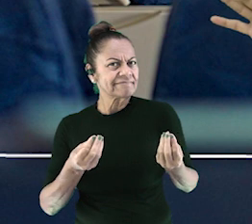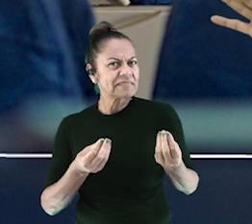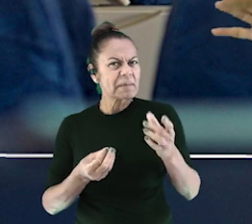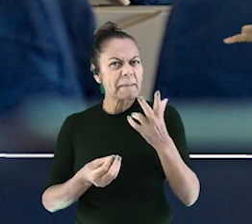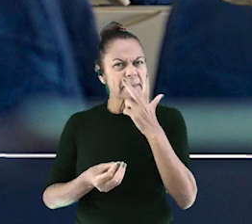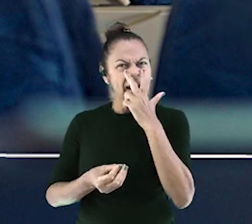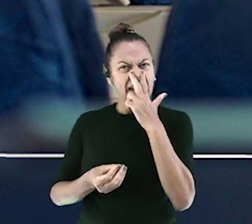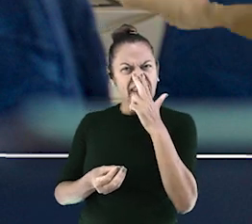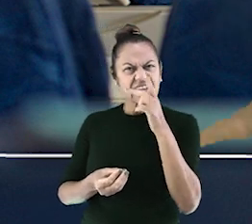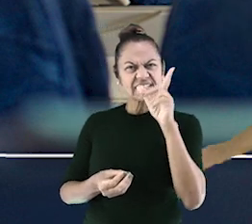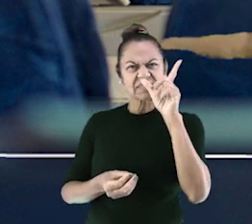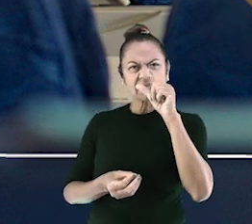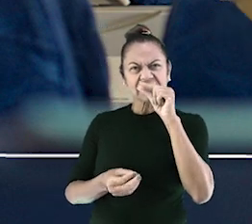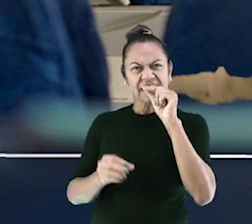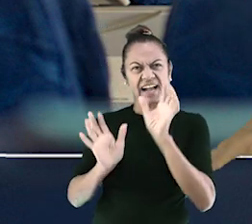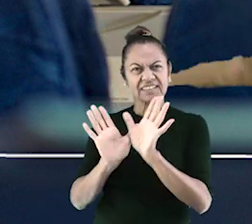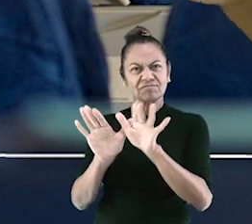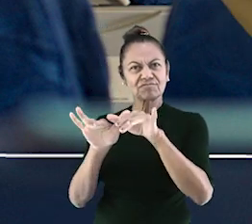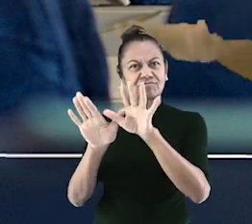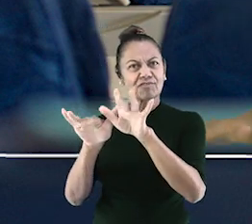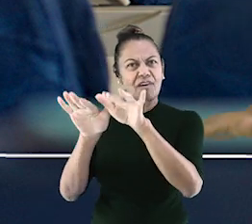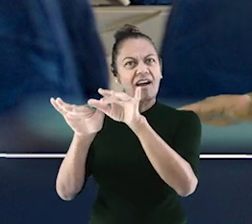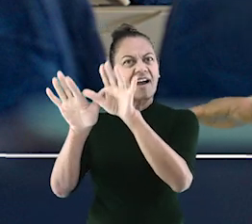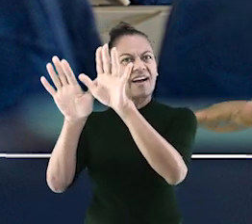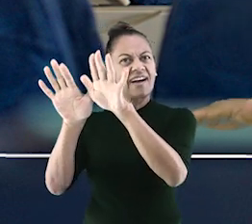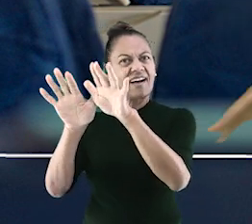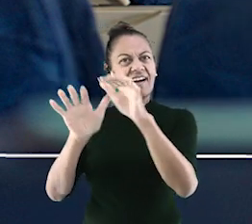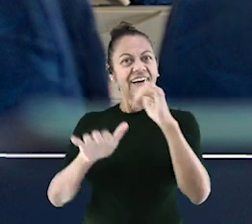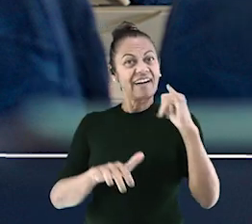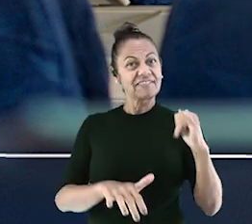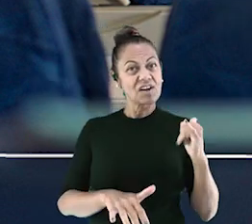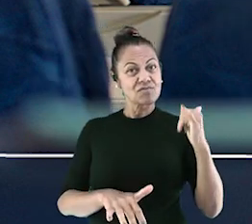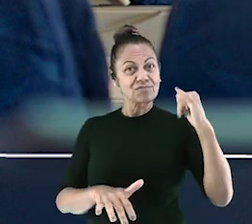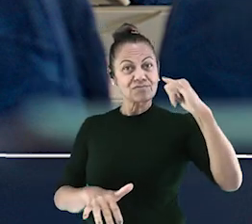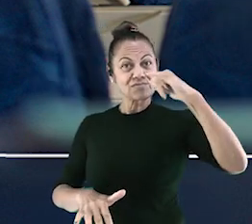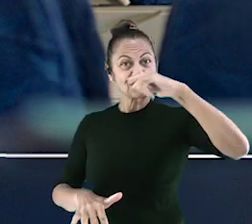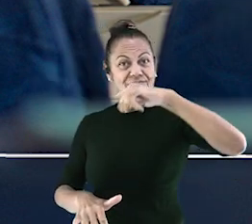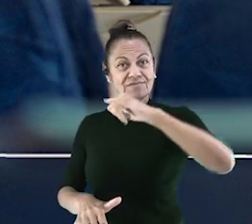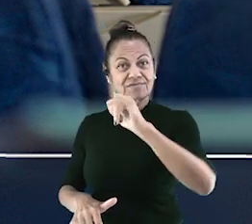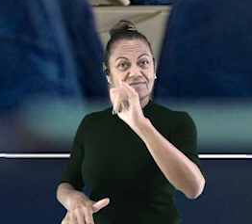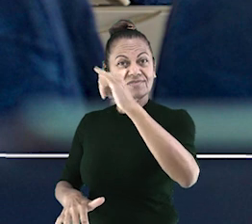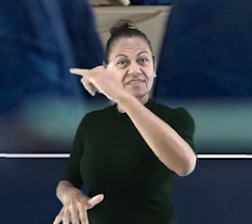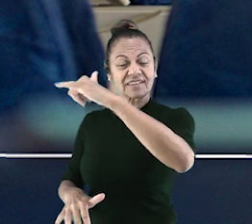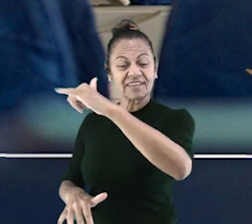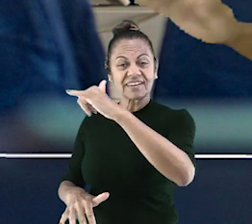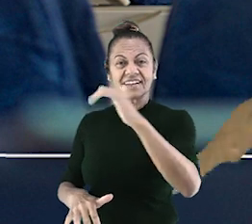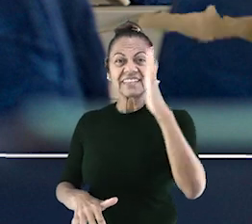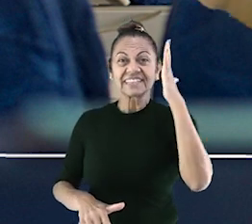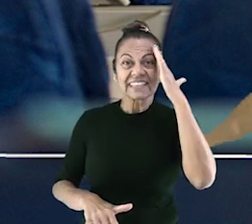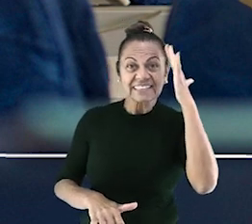voar? Igual o passarinho da história? Quem sabe voar aí?